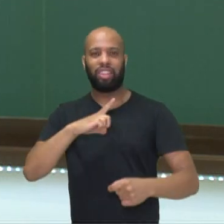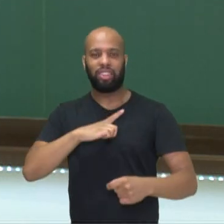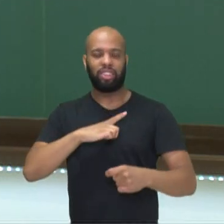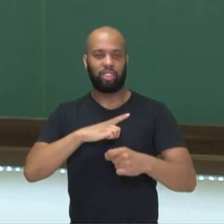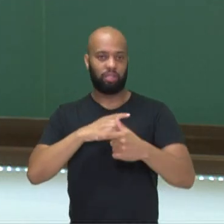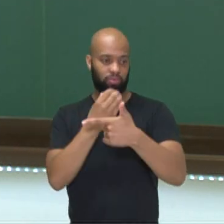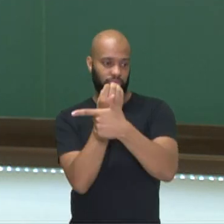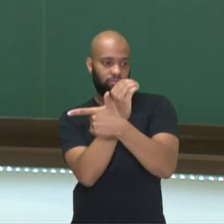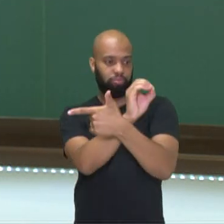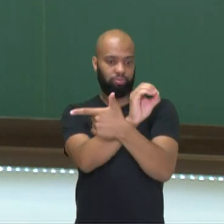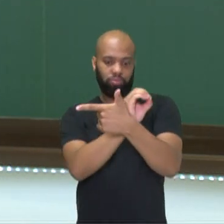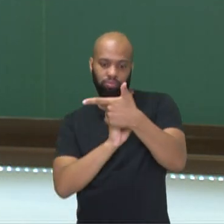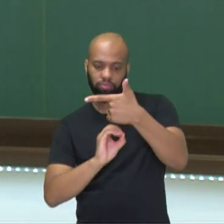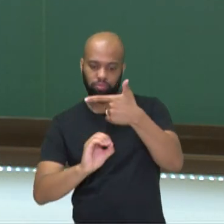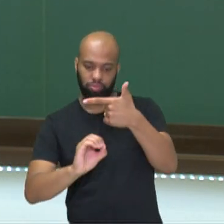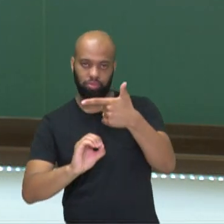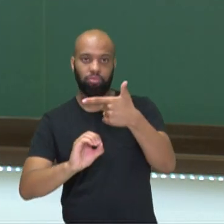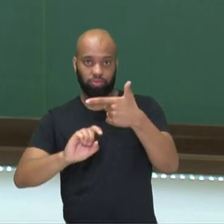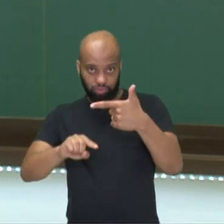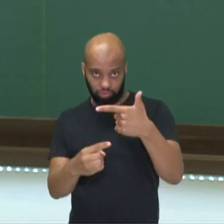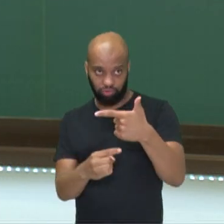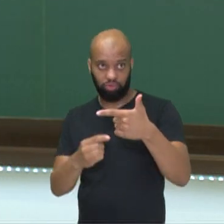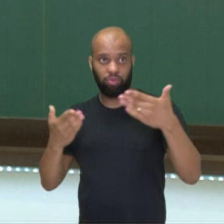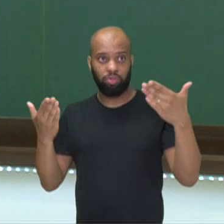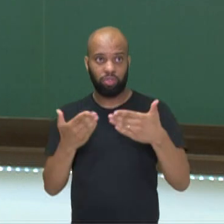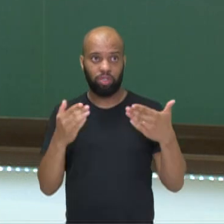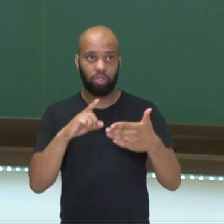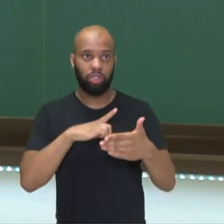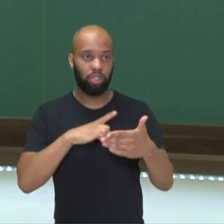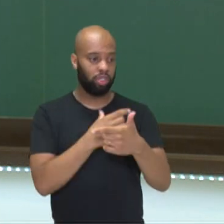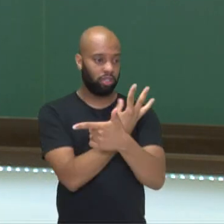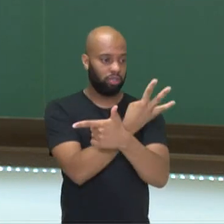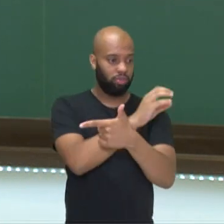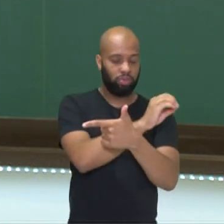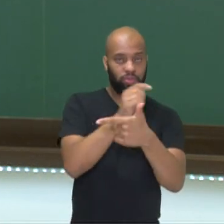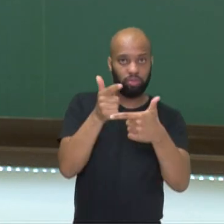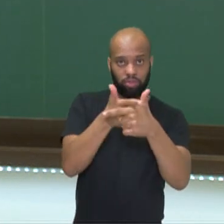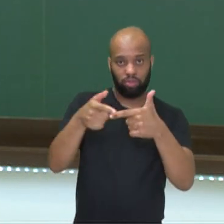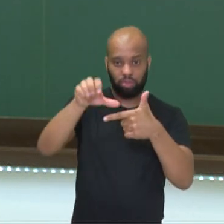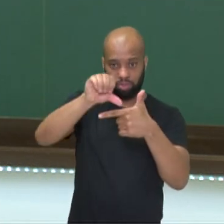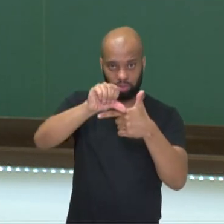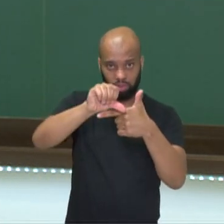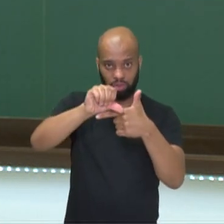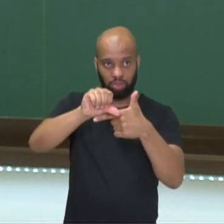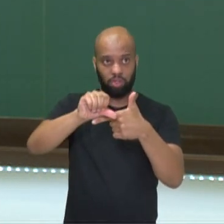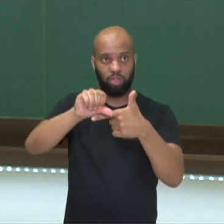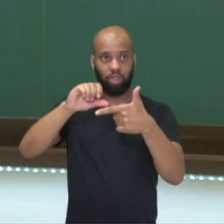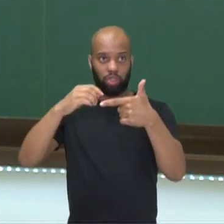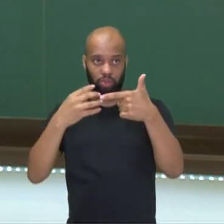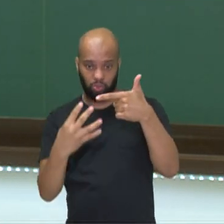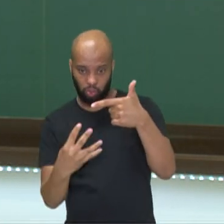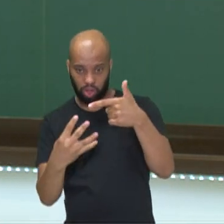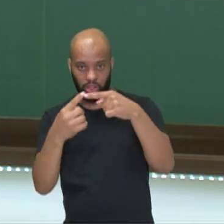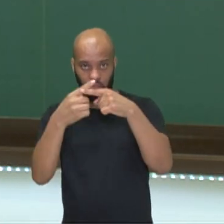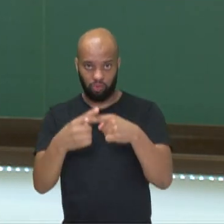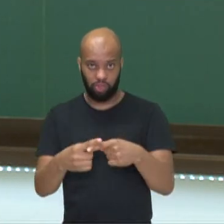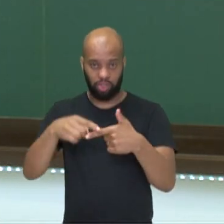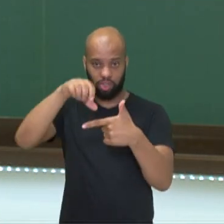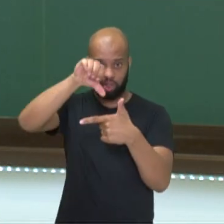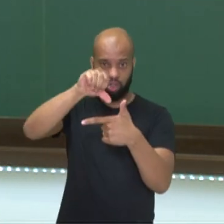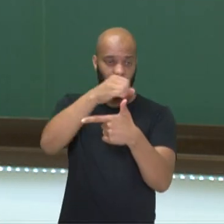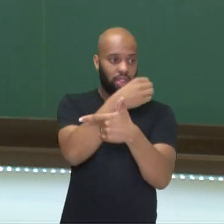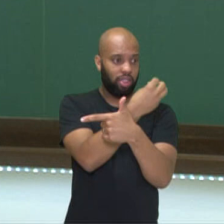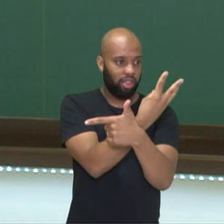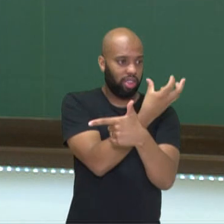zero. 40 dividido por 9 dá quanto? Dá 4. 4 vezes 9 é 36. Para 40, sobra